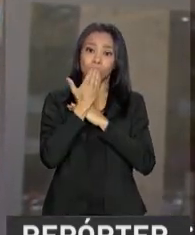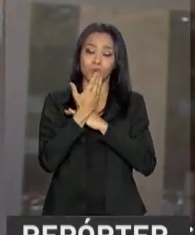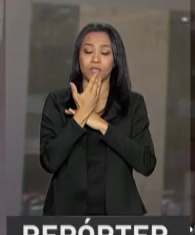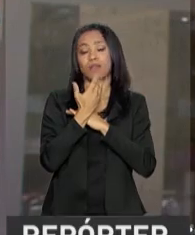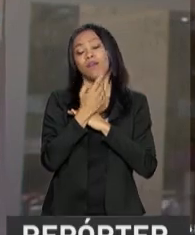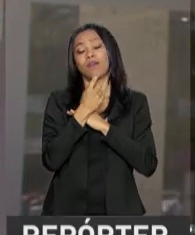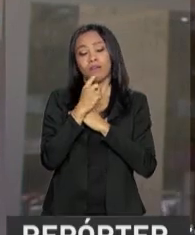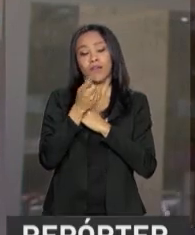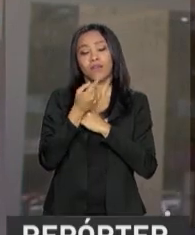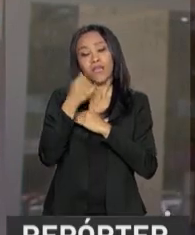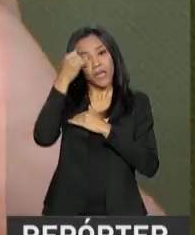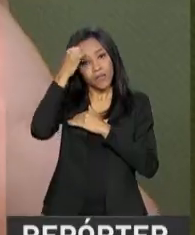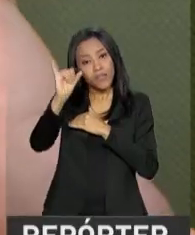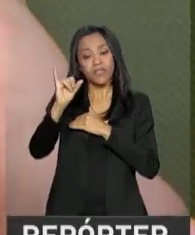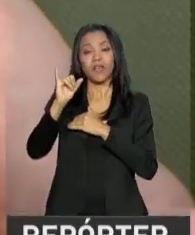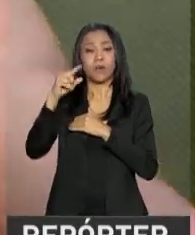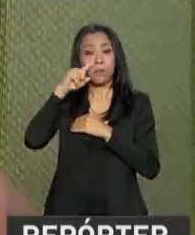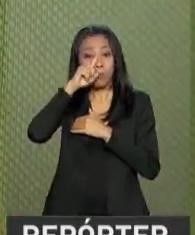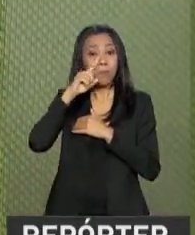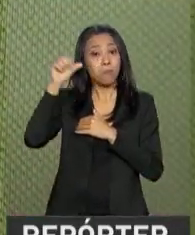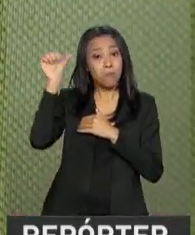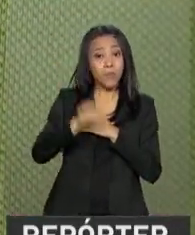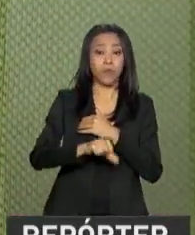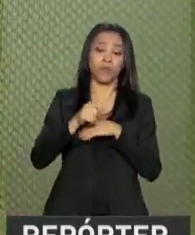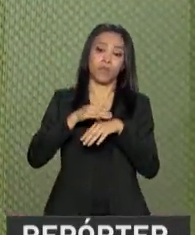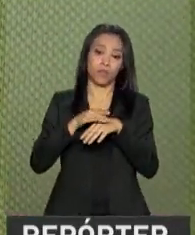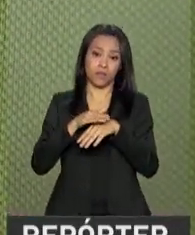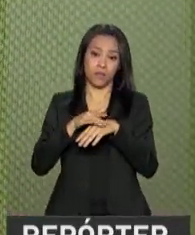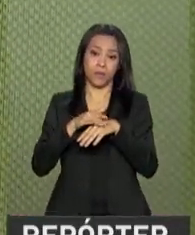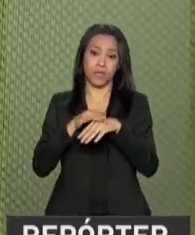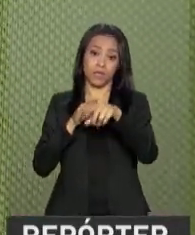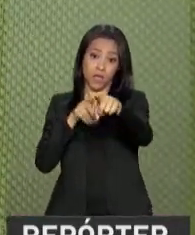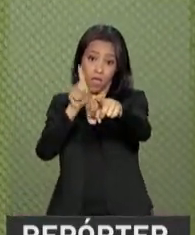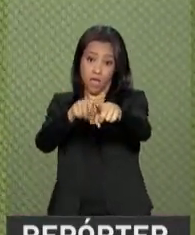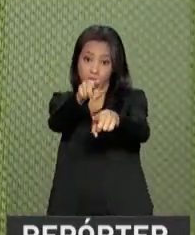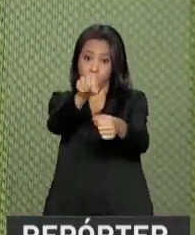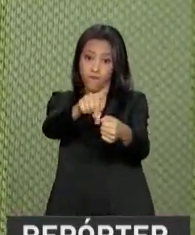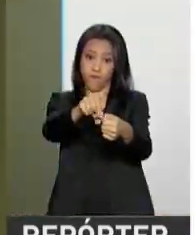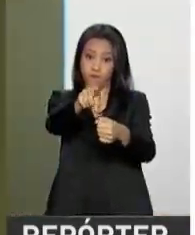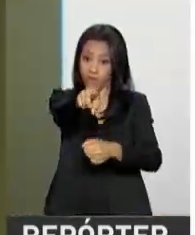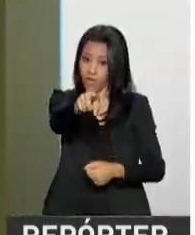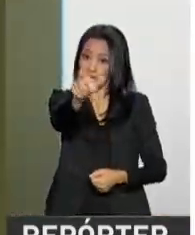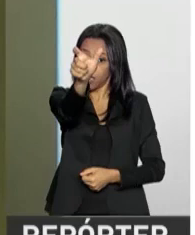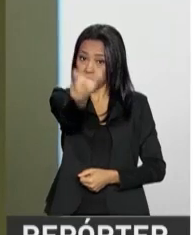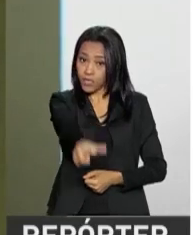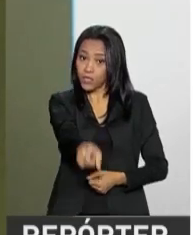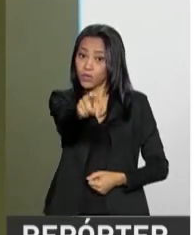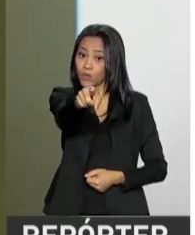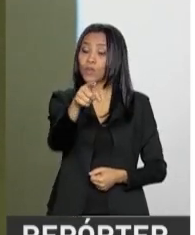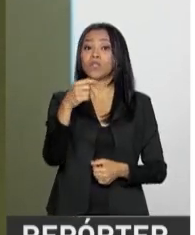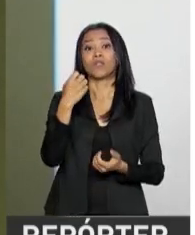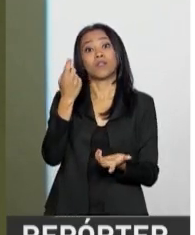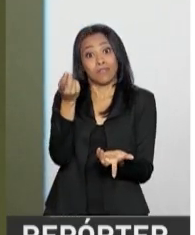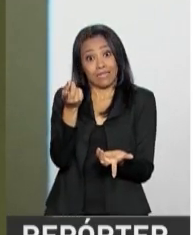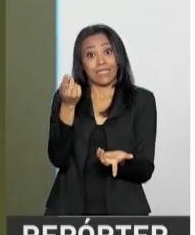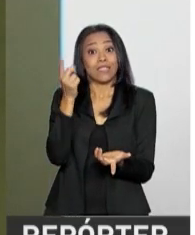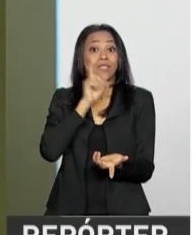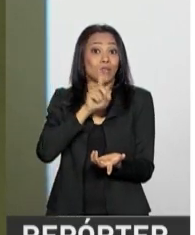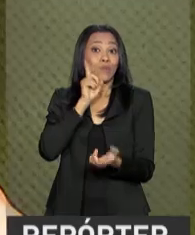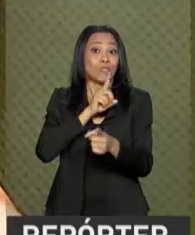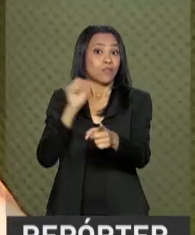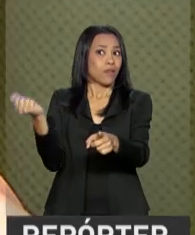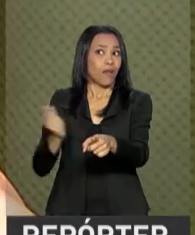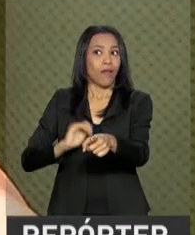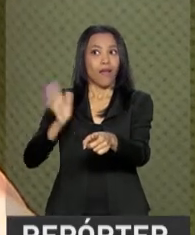evitar o avanço da doença é os o lyris que é fabricado nos estados unidos e é um dos remédios mais caros do